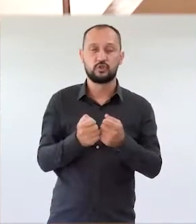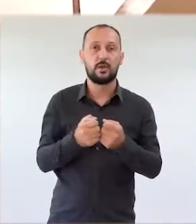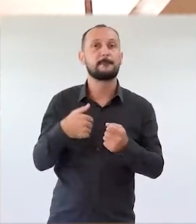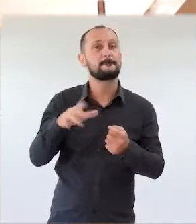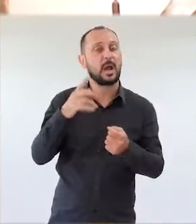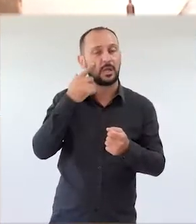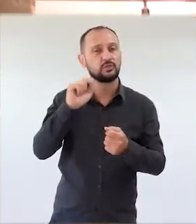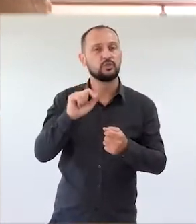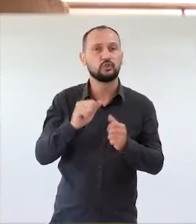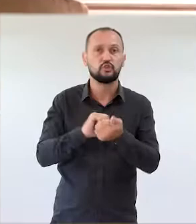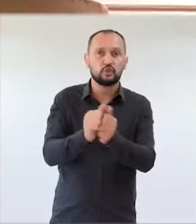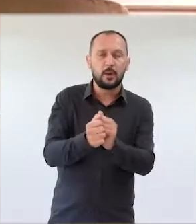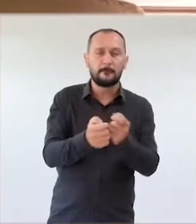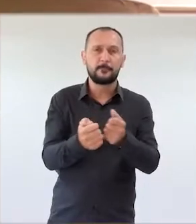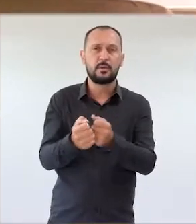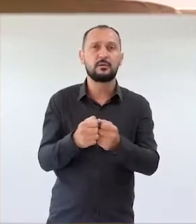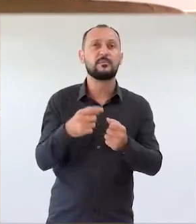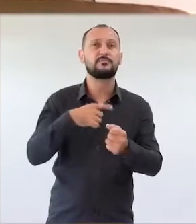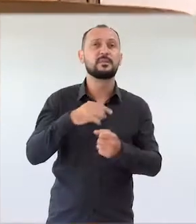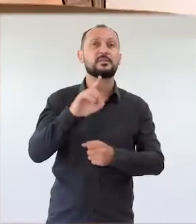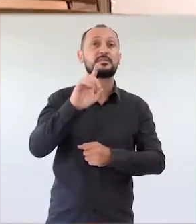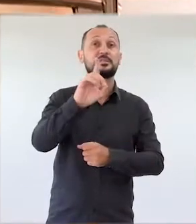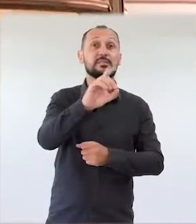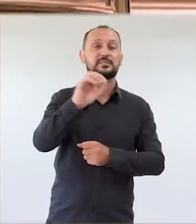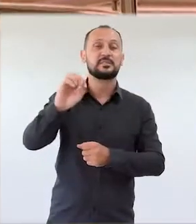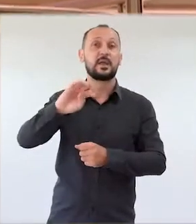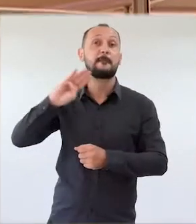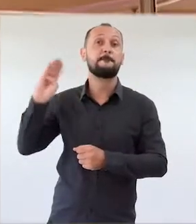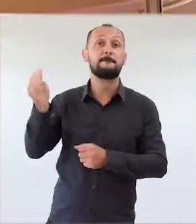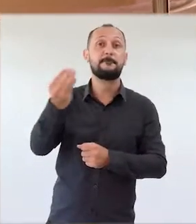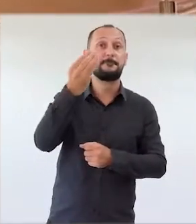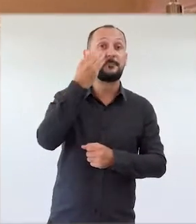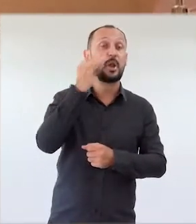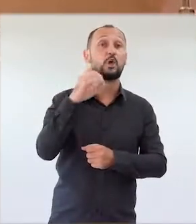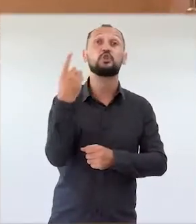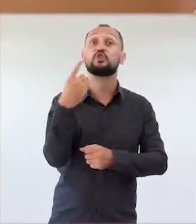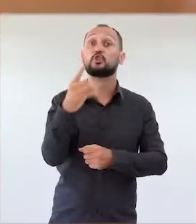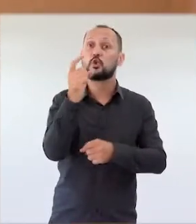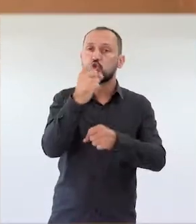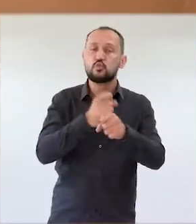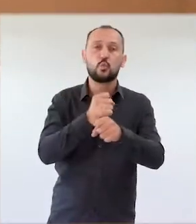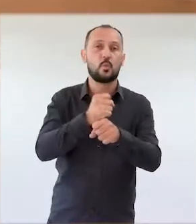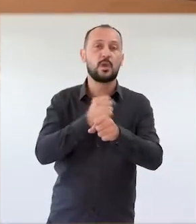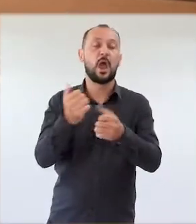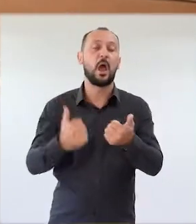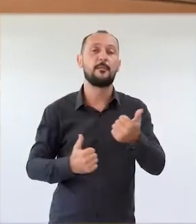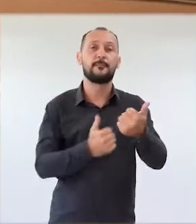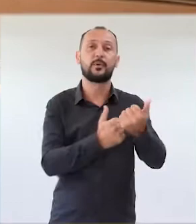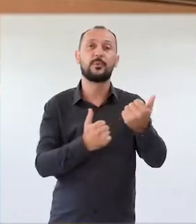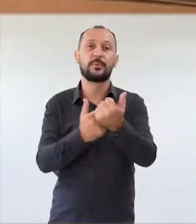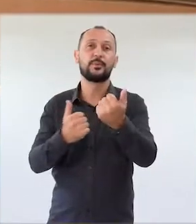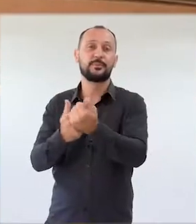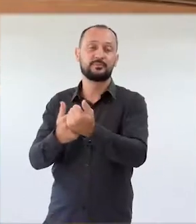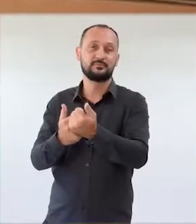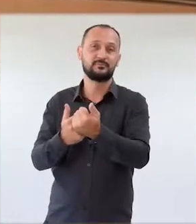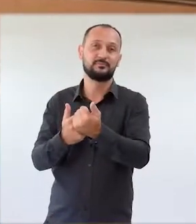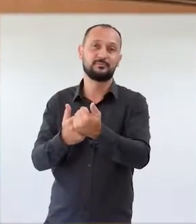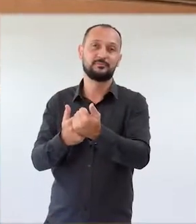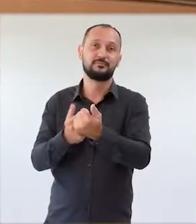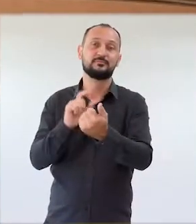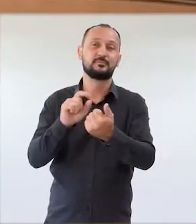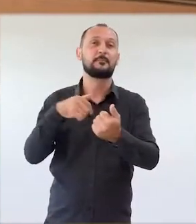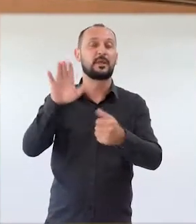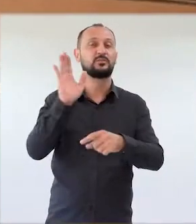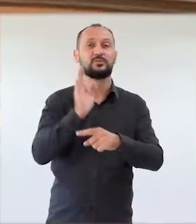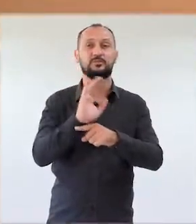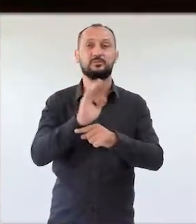O mercado de games, por exemplo, fatura mais de 100 bilhões de dólares por ano e acaba fortalecendo outras áreas, em especial